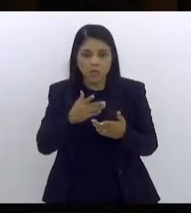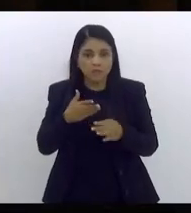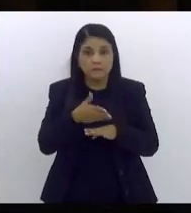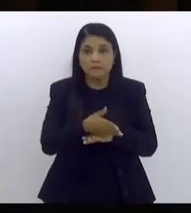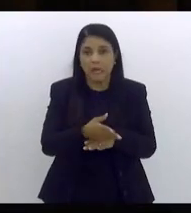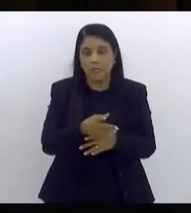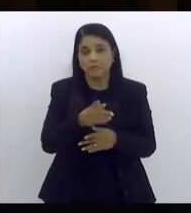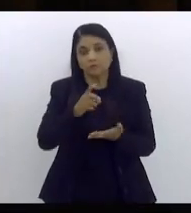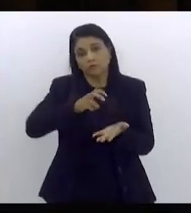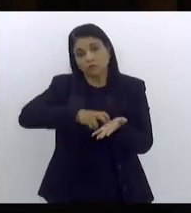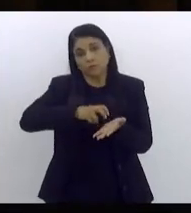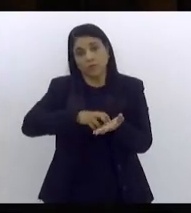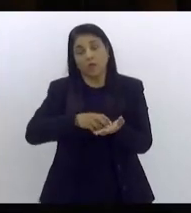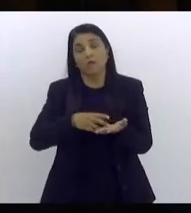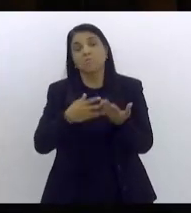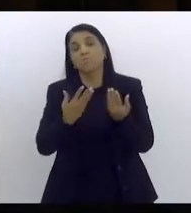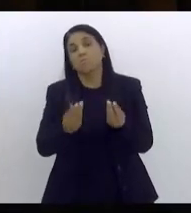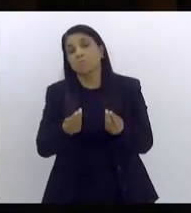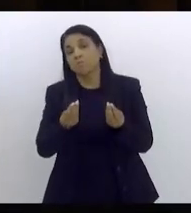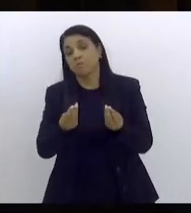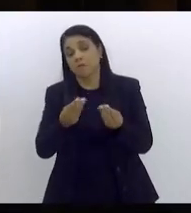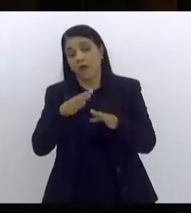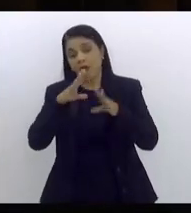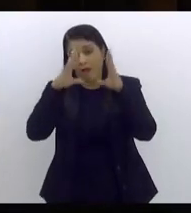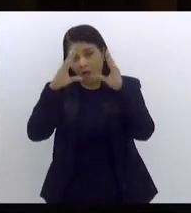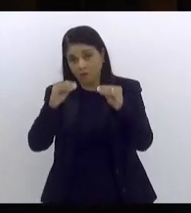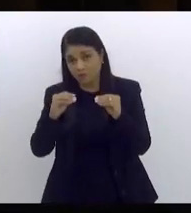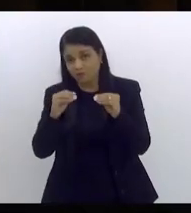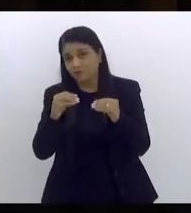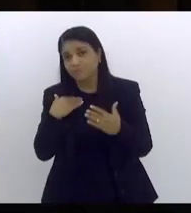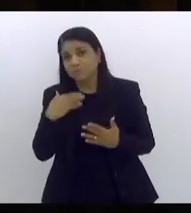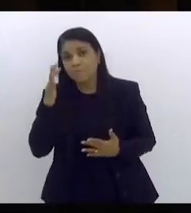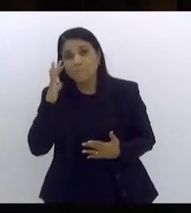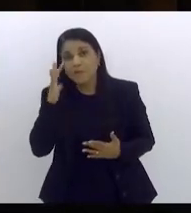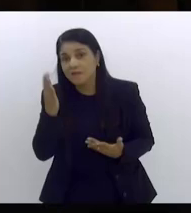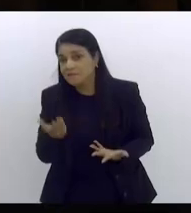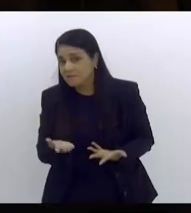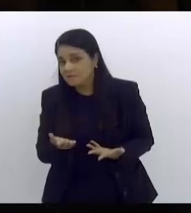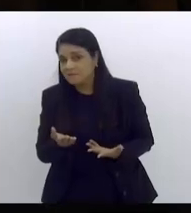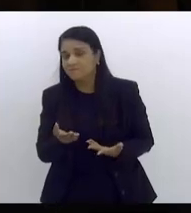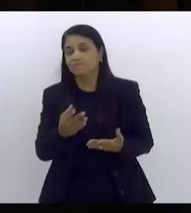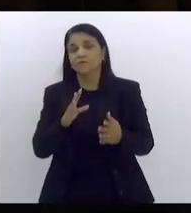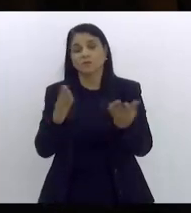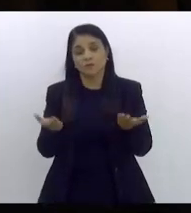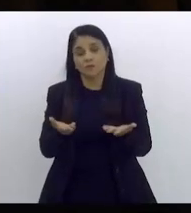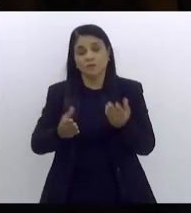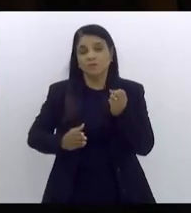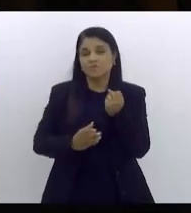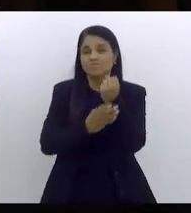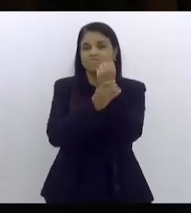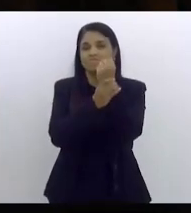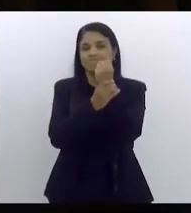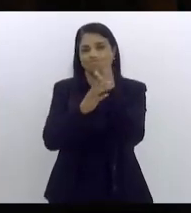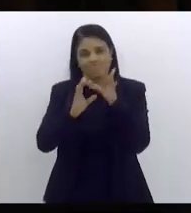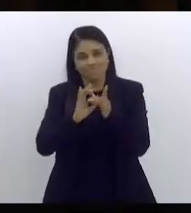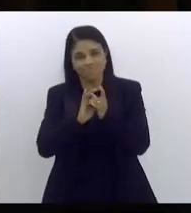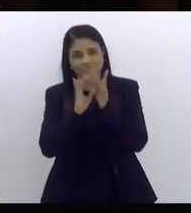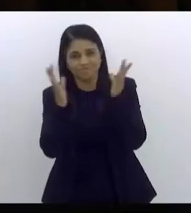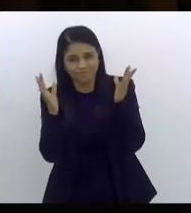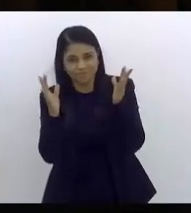noite. Então, o que nós queremos aqui é garantir a democracia, em